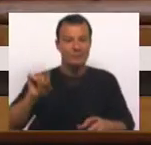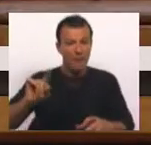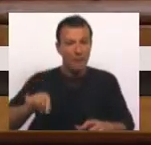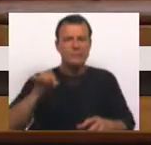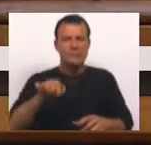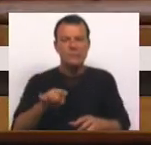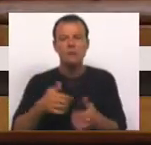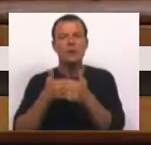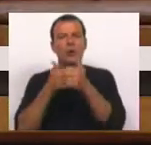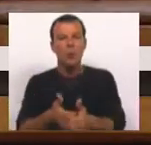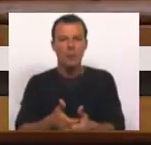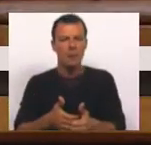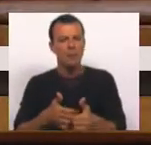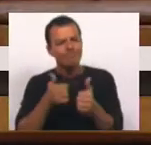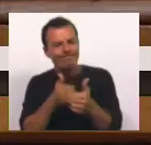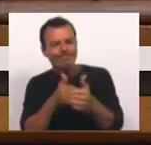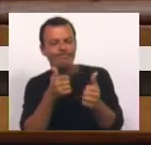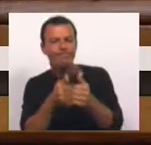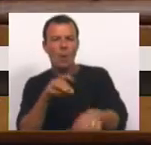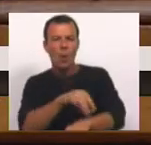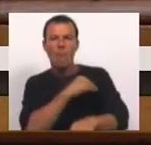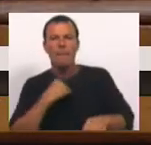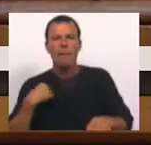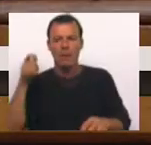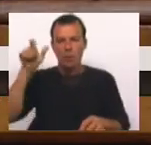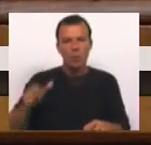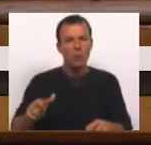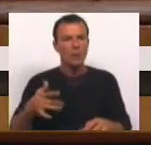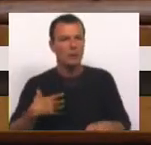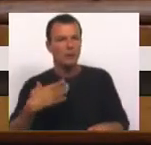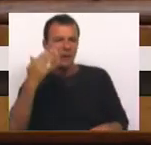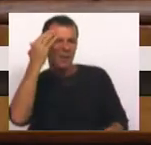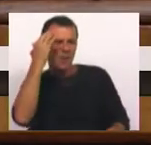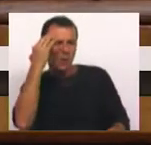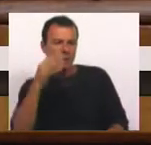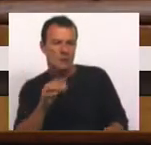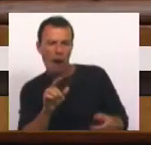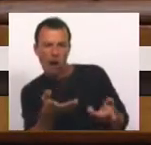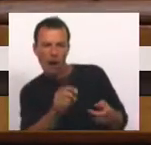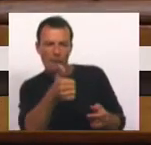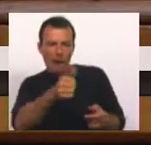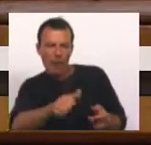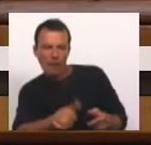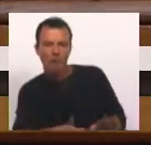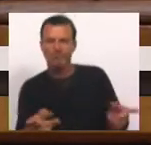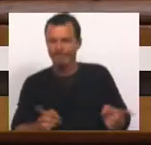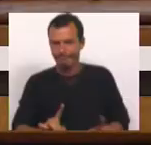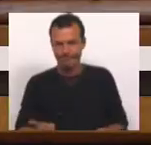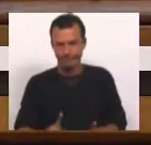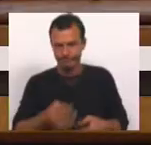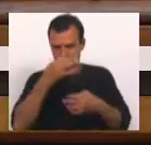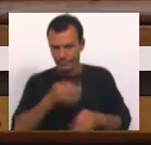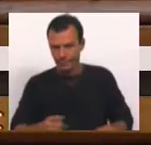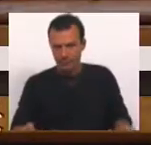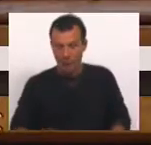o seu acompanhamento por médico que não seja objetor de consciência. Há um aspecto no qual o projeto de lei